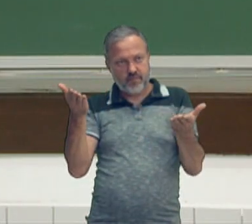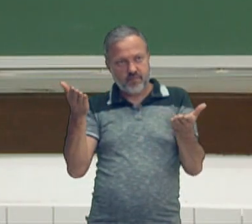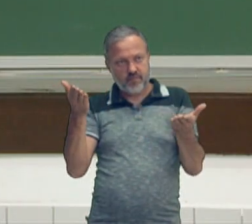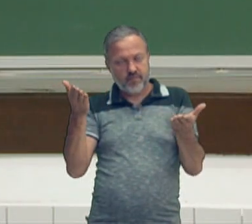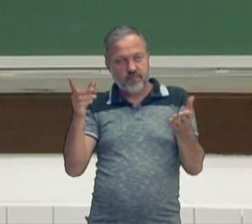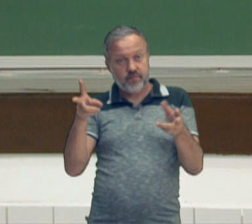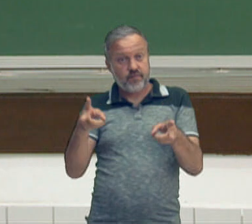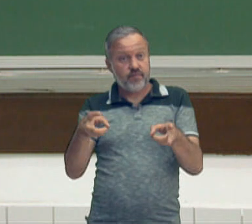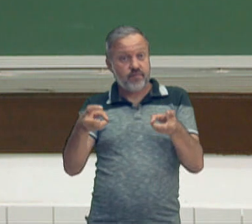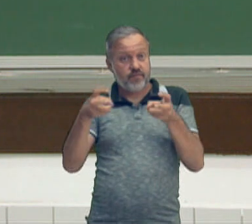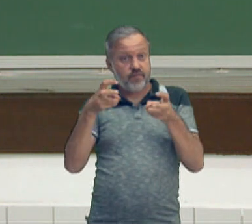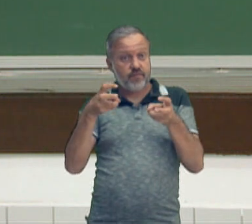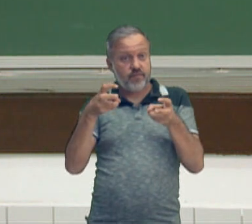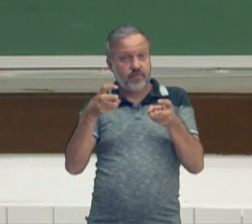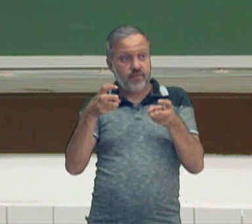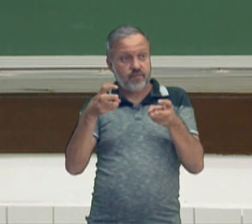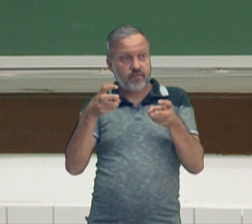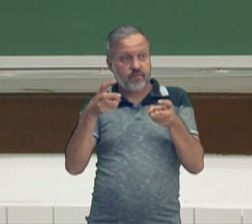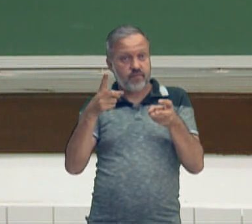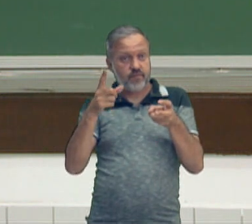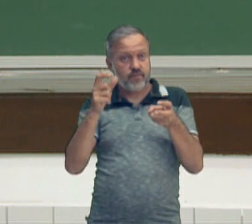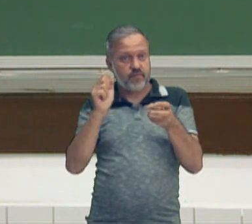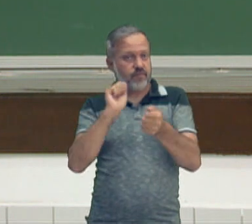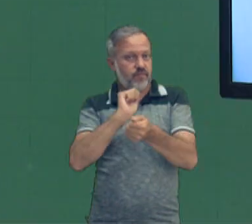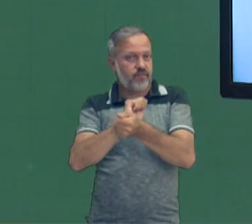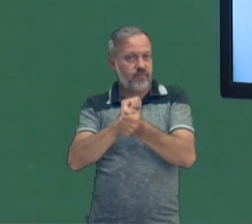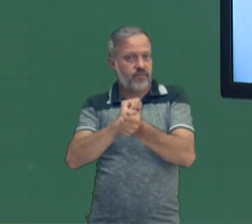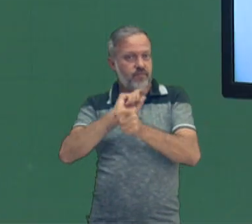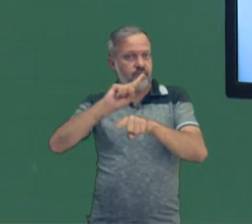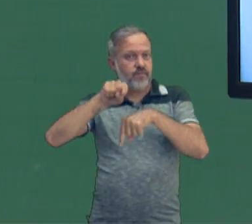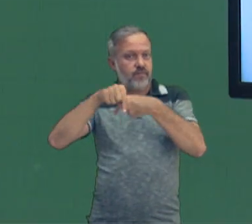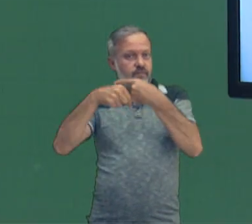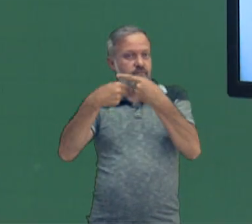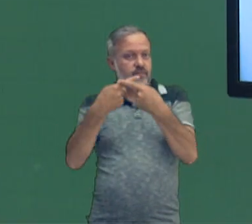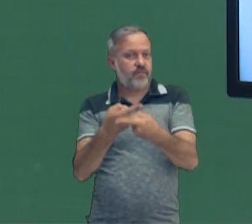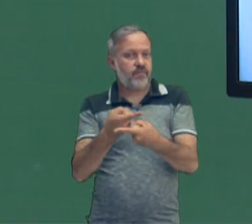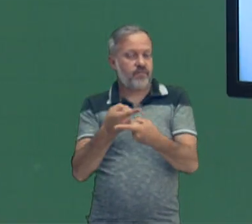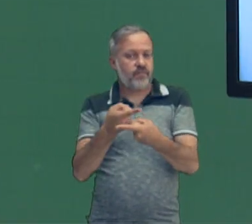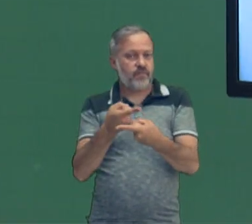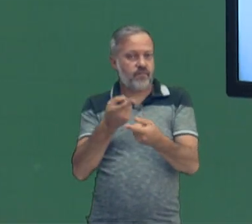a atenção de todos. E sucesso para vocês aí. Bom trabalho,